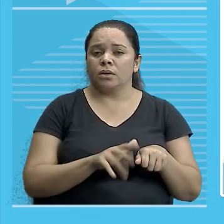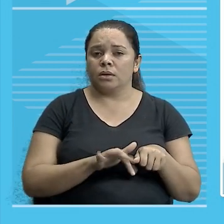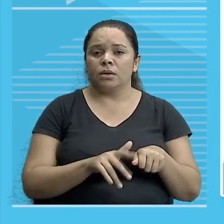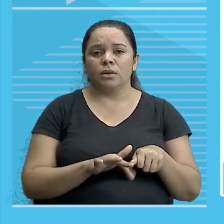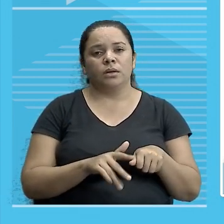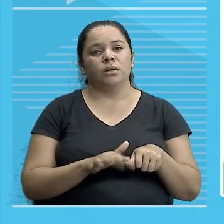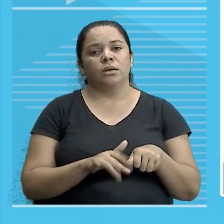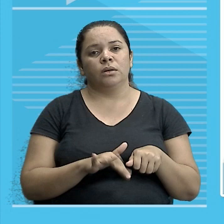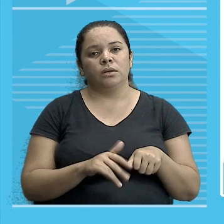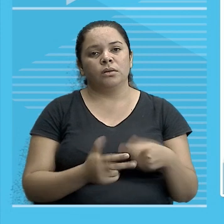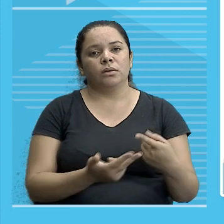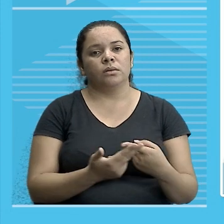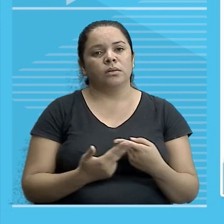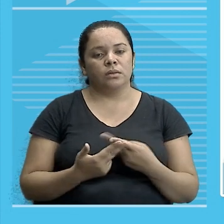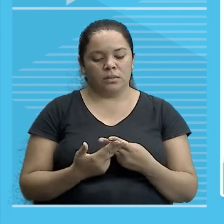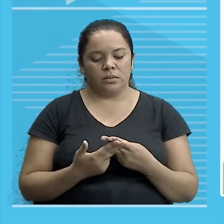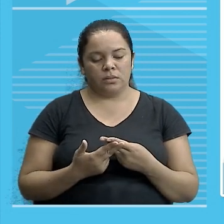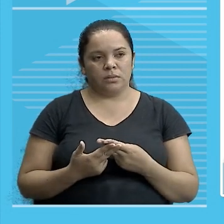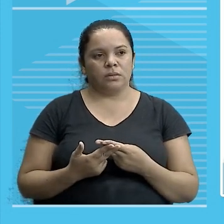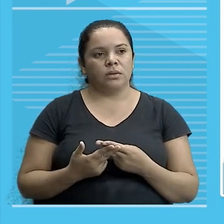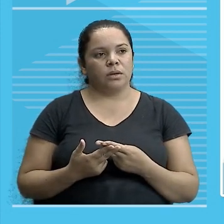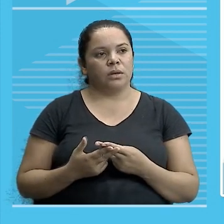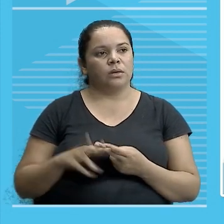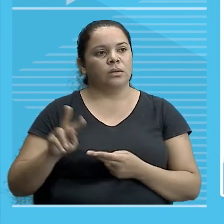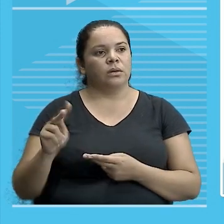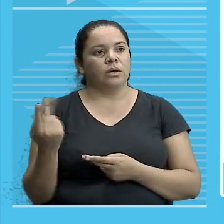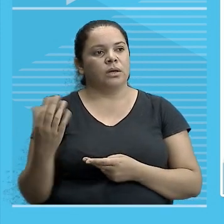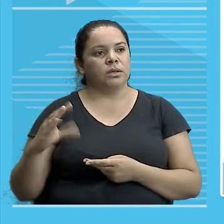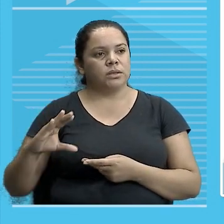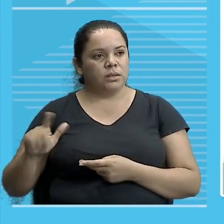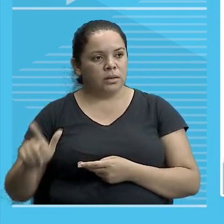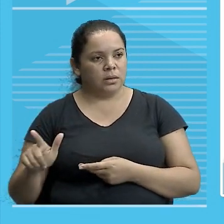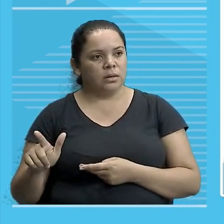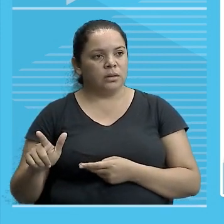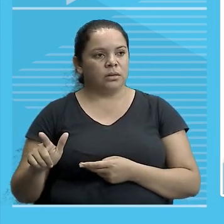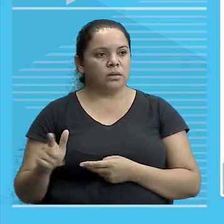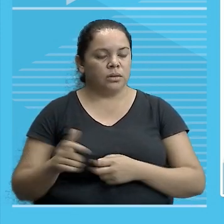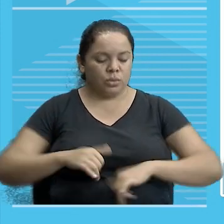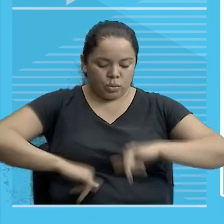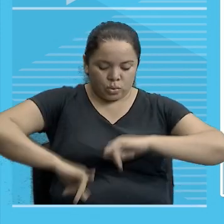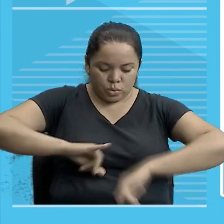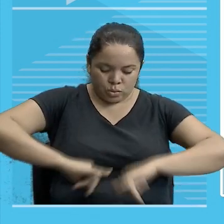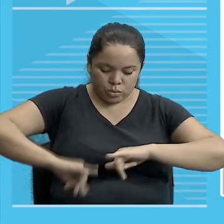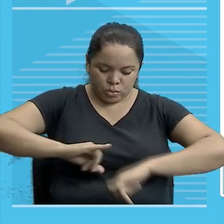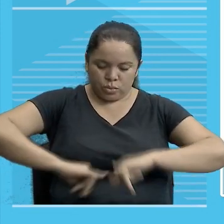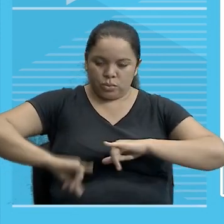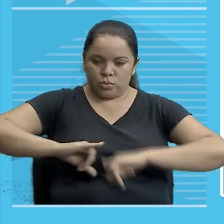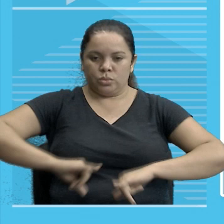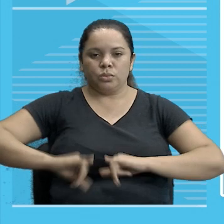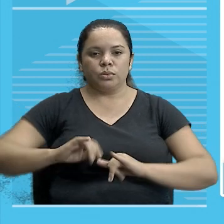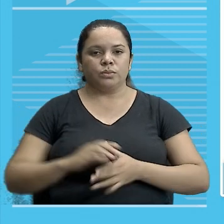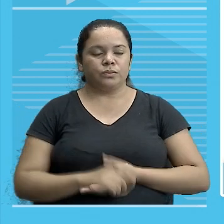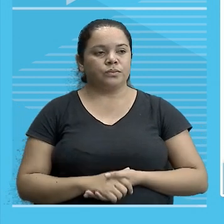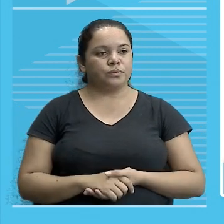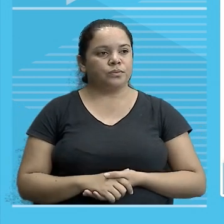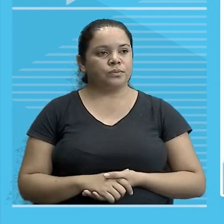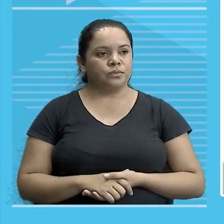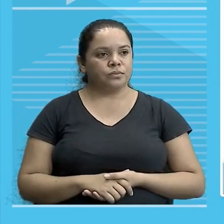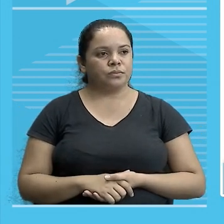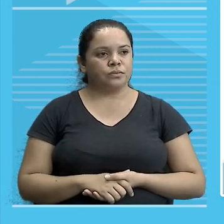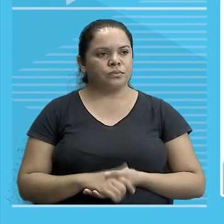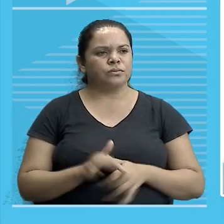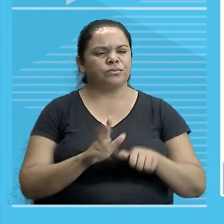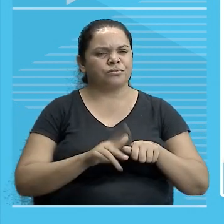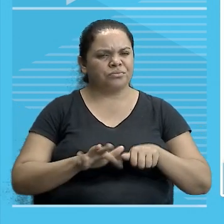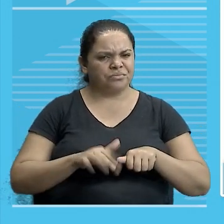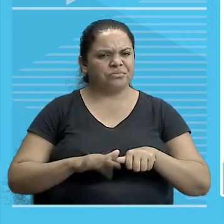causa da presença do HCl, do ácido clorídrico. É ele que torna o pH ácido. Aliás, é ácido pra caramba, hein,